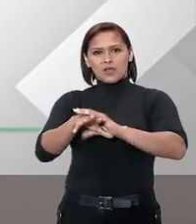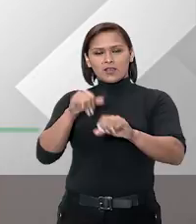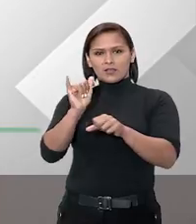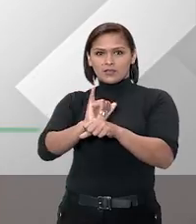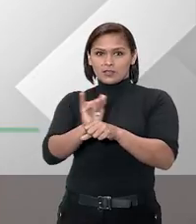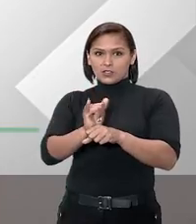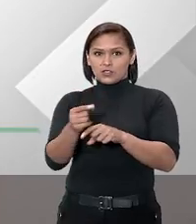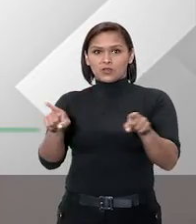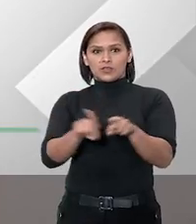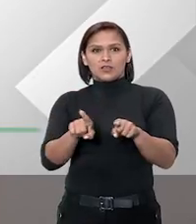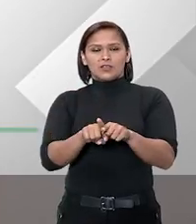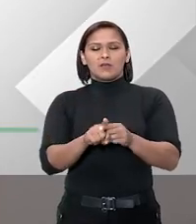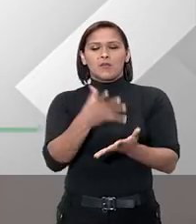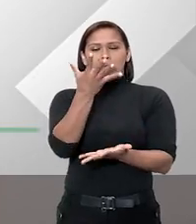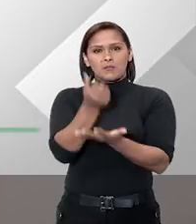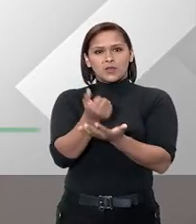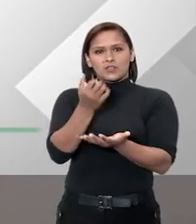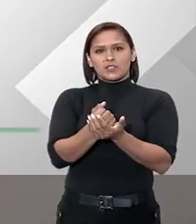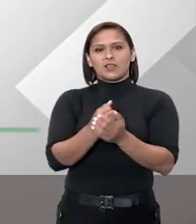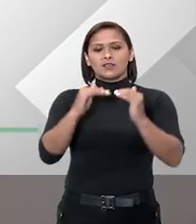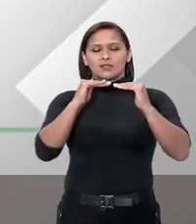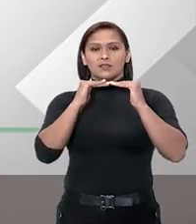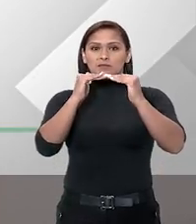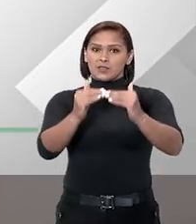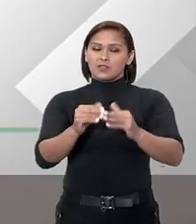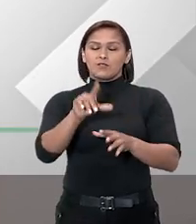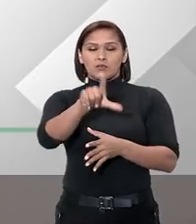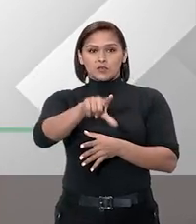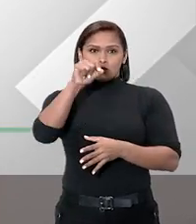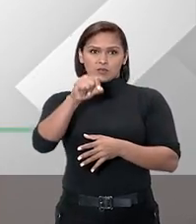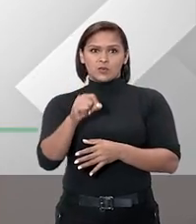no YouTube e também em podcast nas plataformas de sua